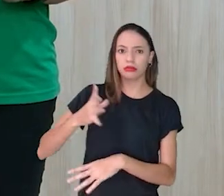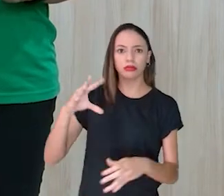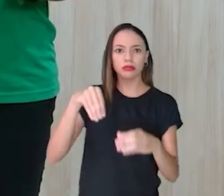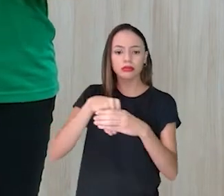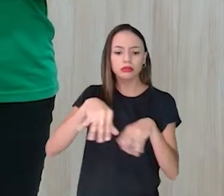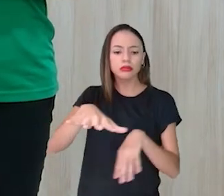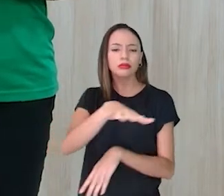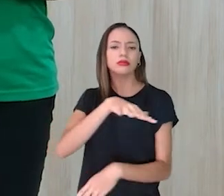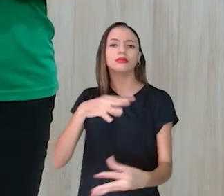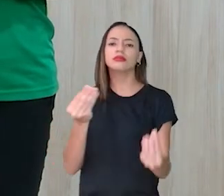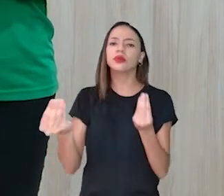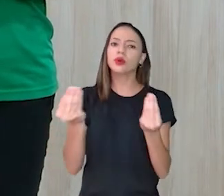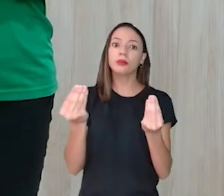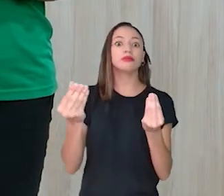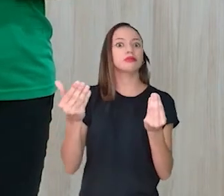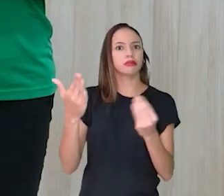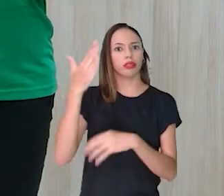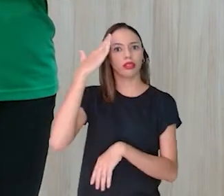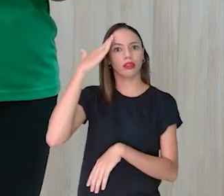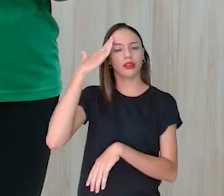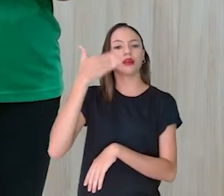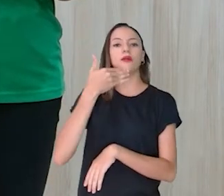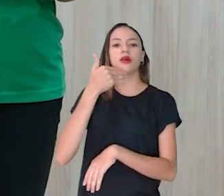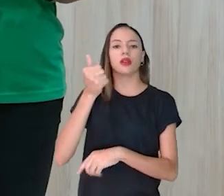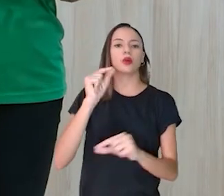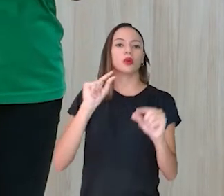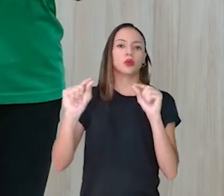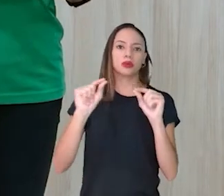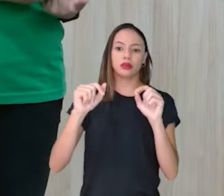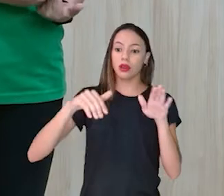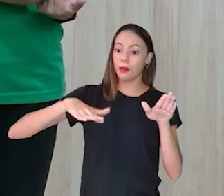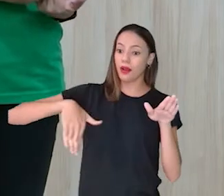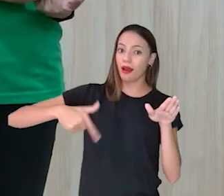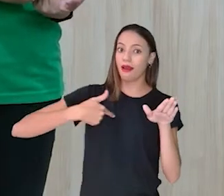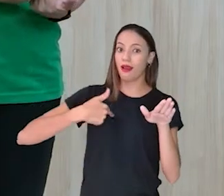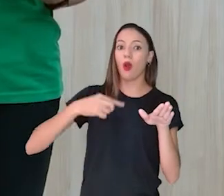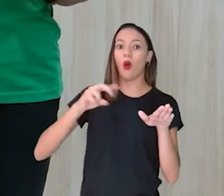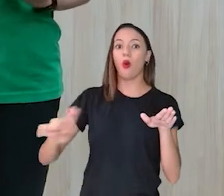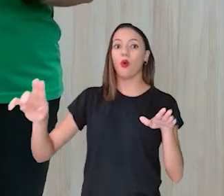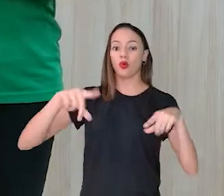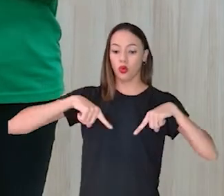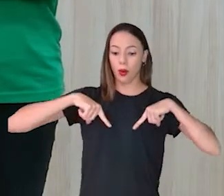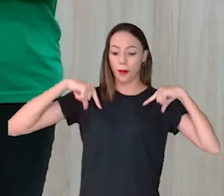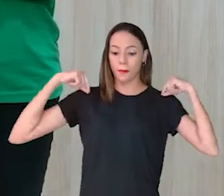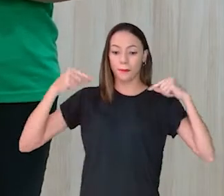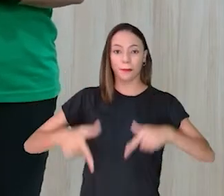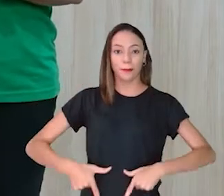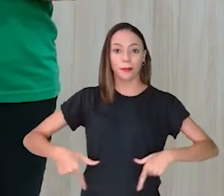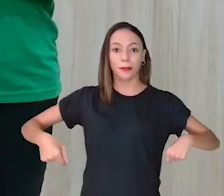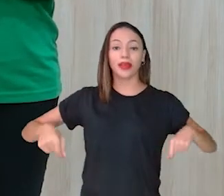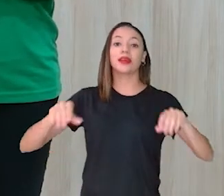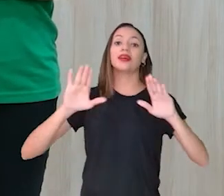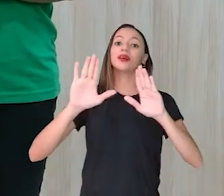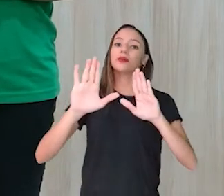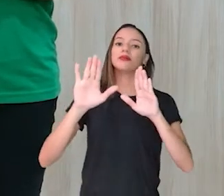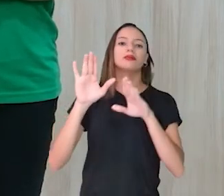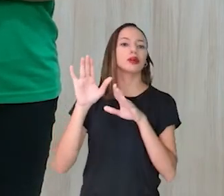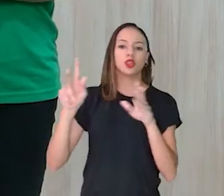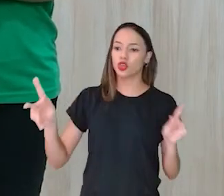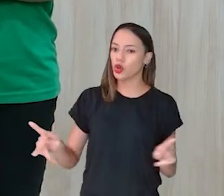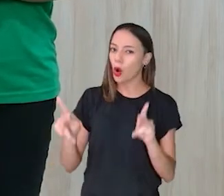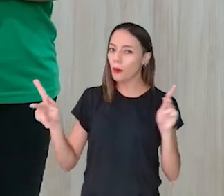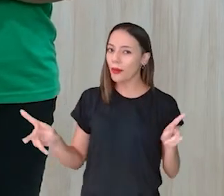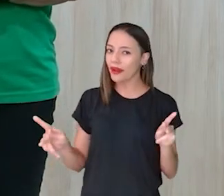ambientes. Para eu entender que a praia nós vamos de biquíni, mas para a escola ou para o shopping,